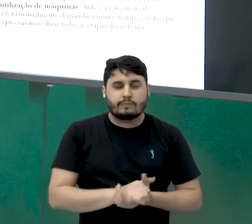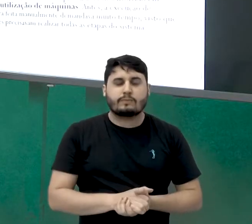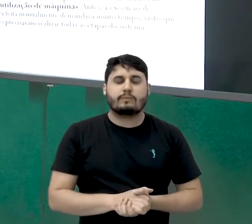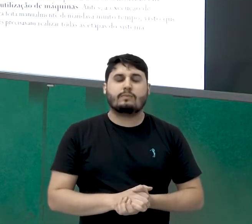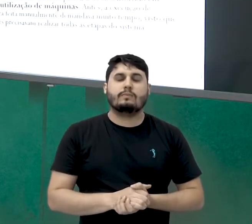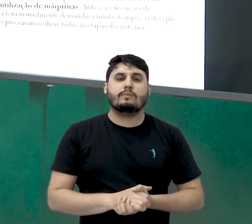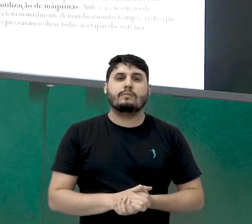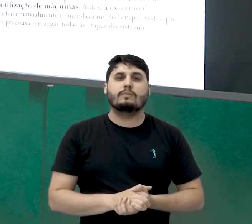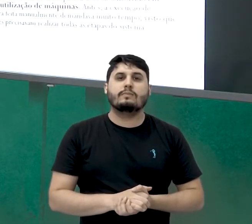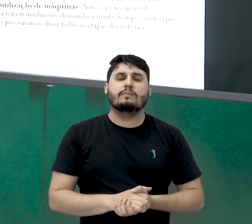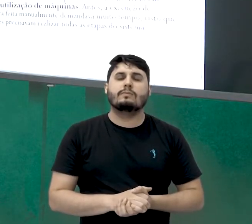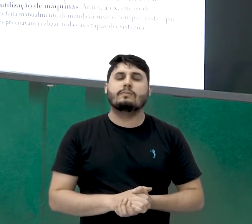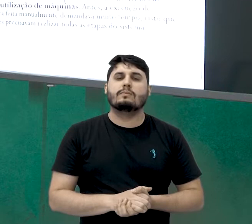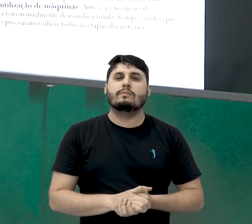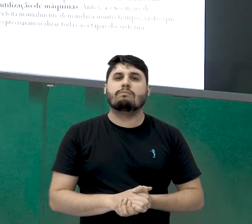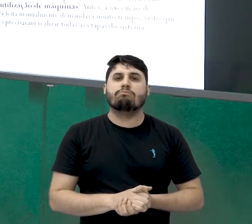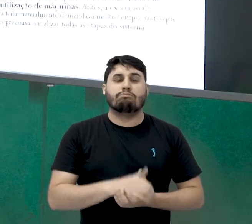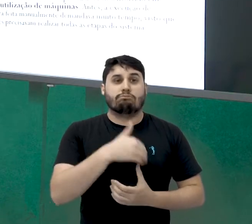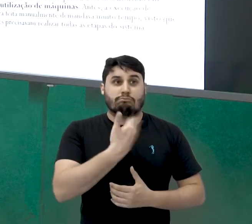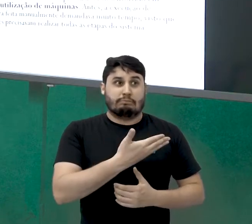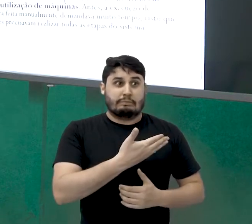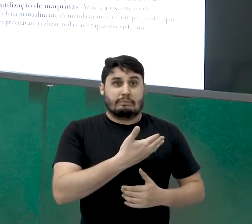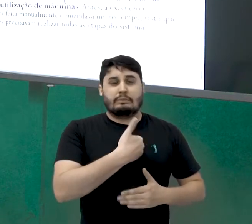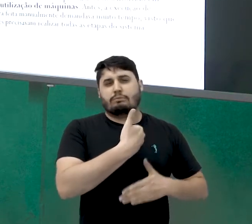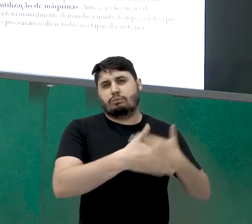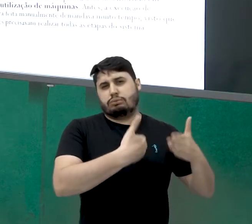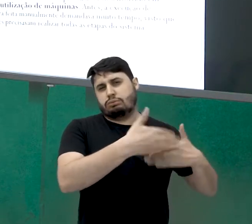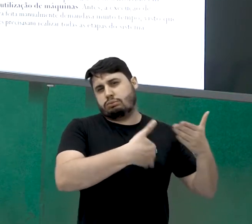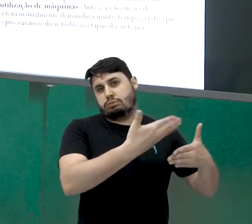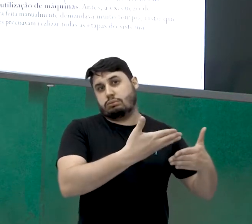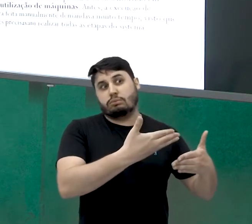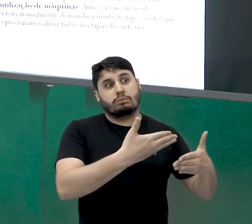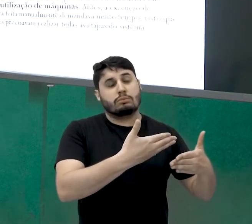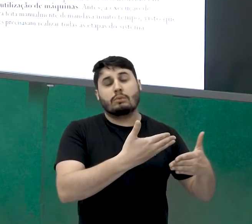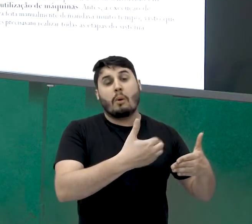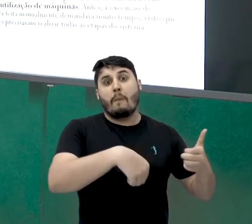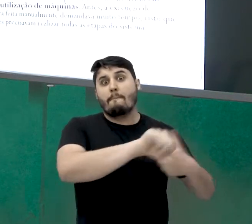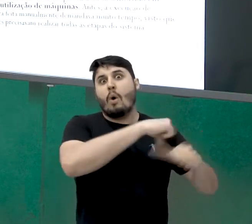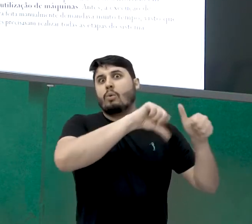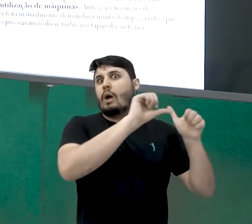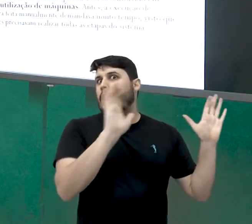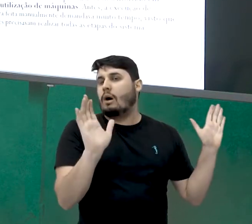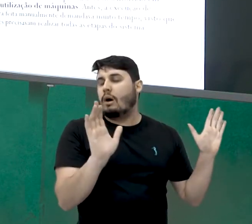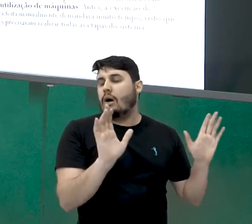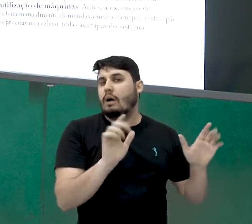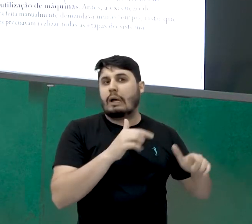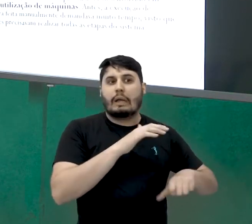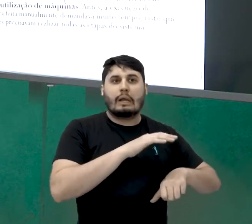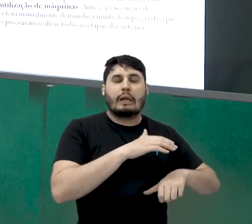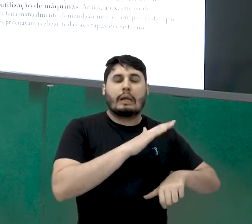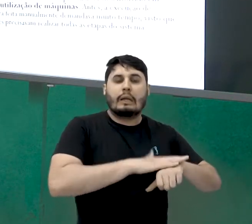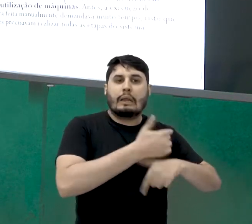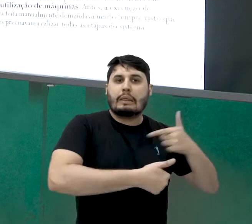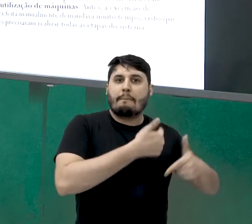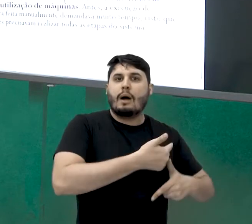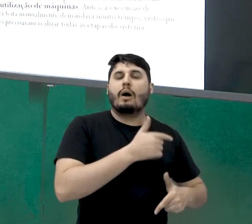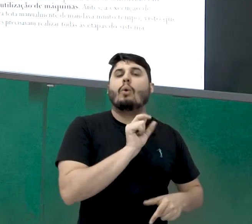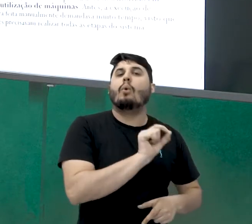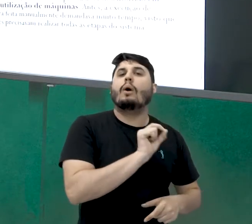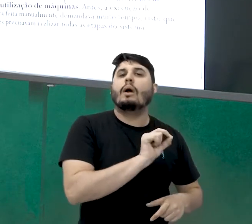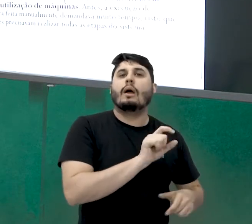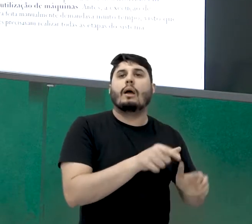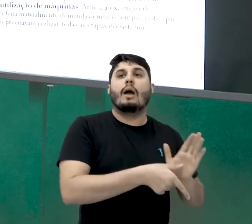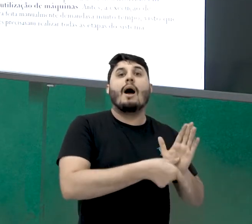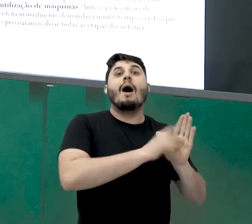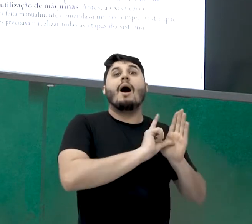Houve uma total ruptura no processo produtivo. Então, passa-se de um sistema manufatureiro para um